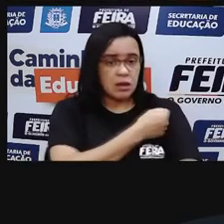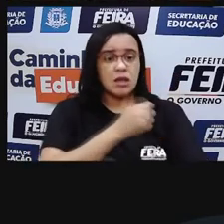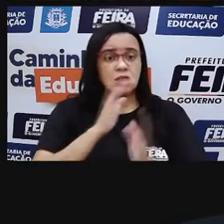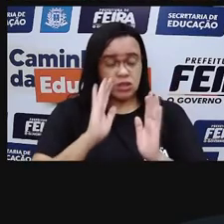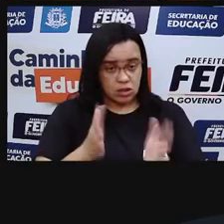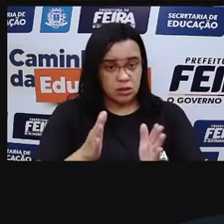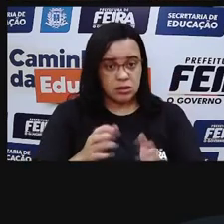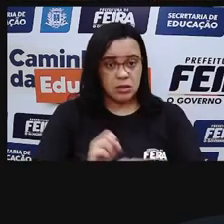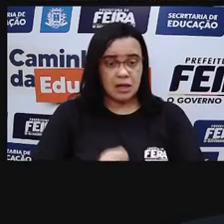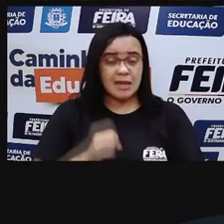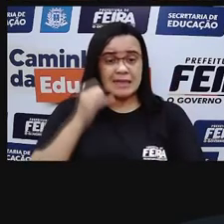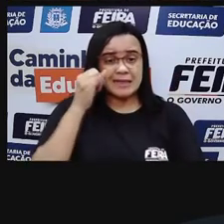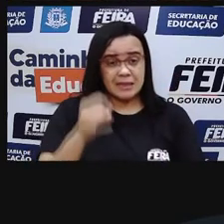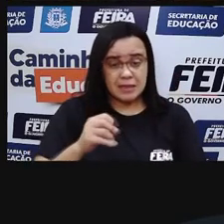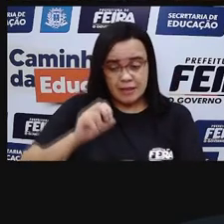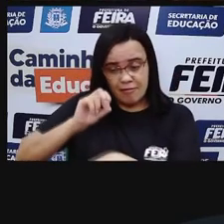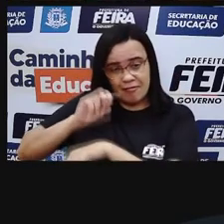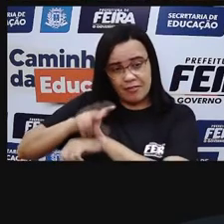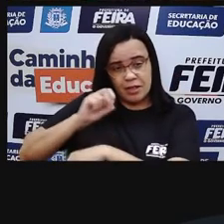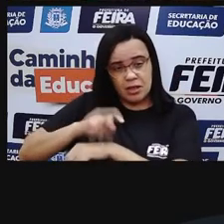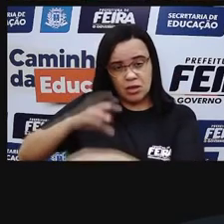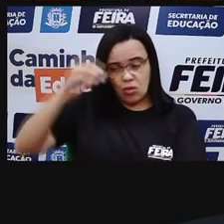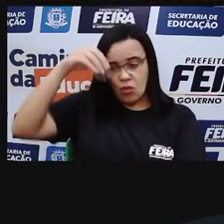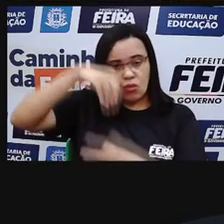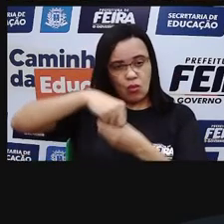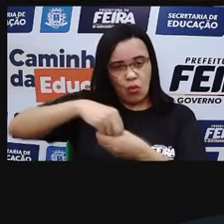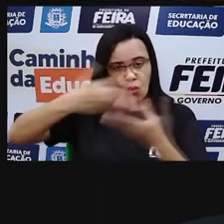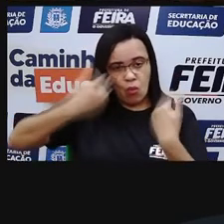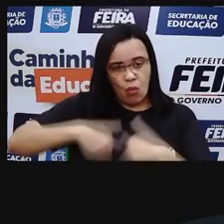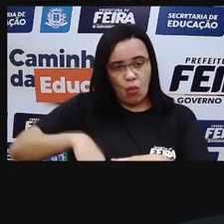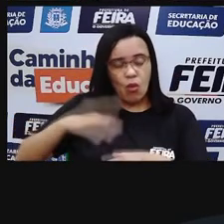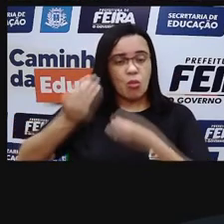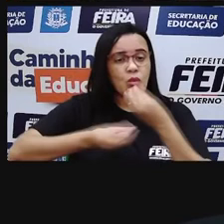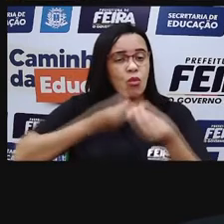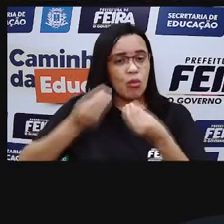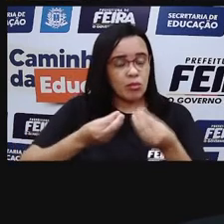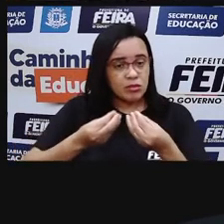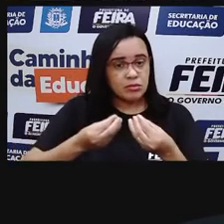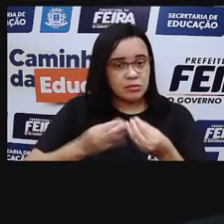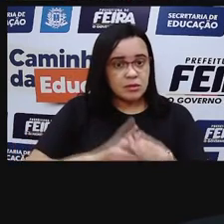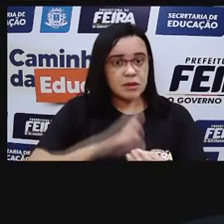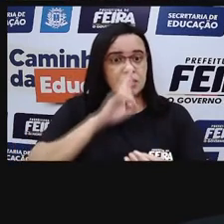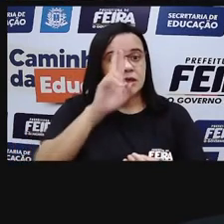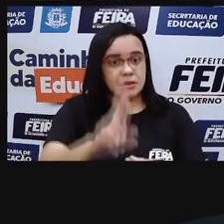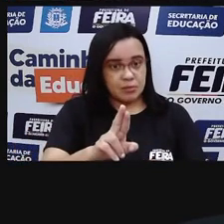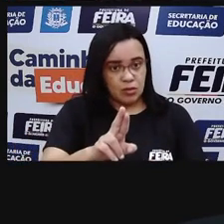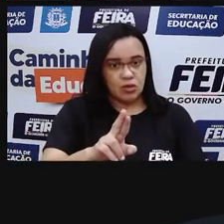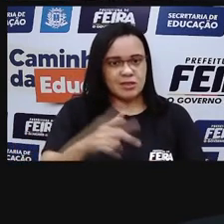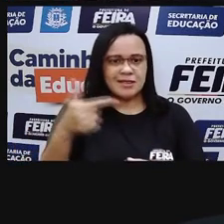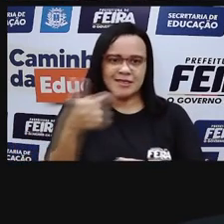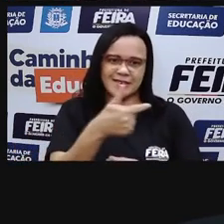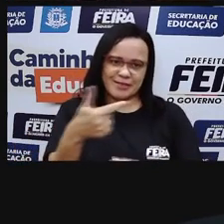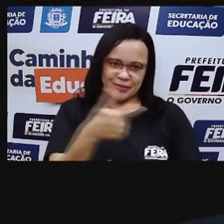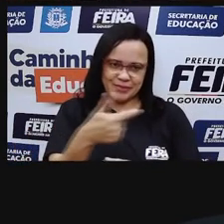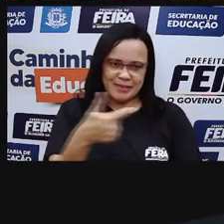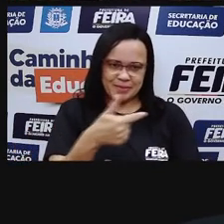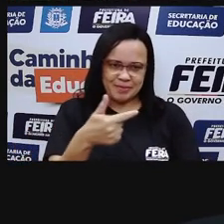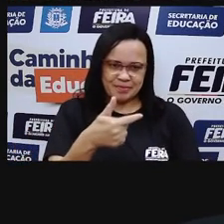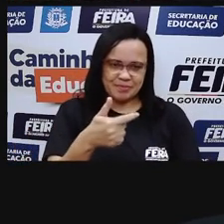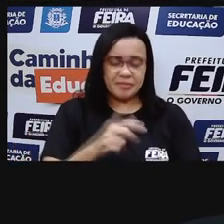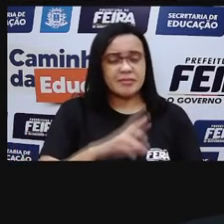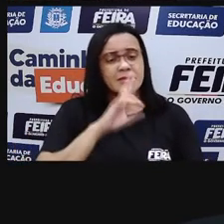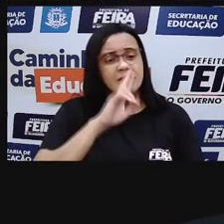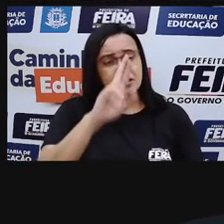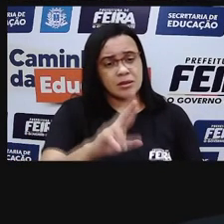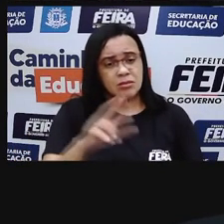esse vírus entrar no meu corpo, o que que vai acontecer? Eu vou ter uma resposta secundária. Por que que eu vou ter uma